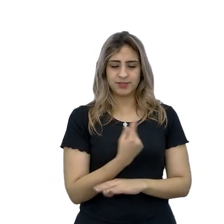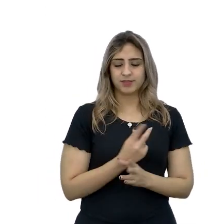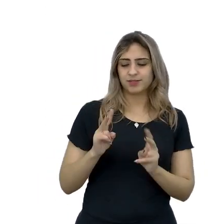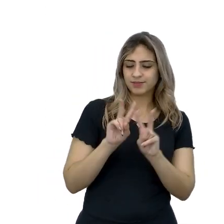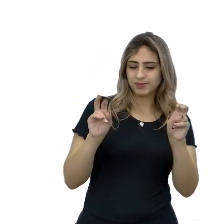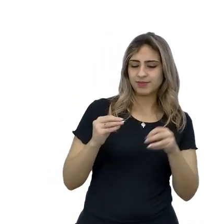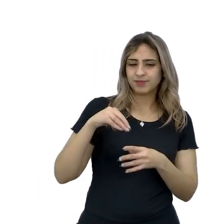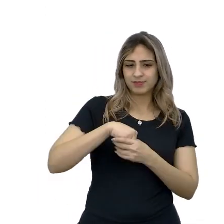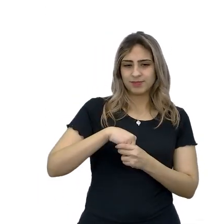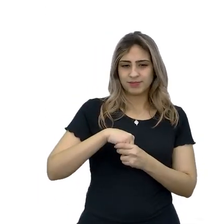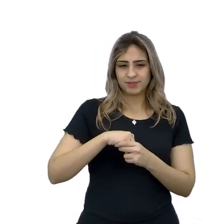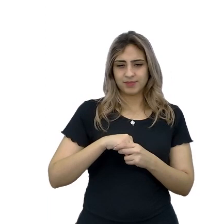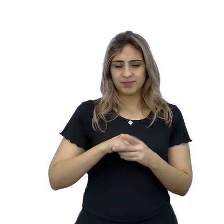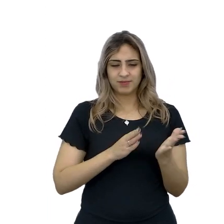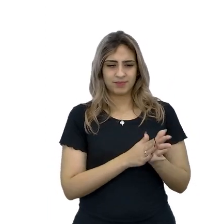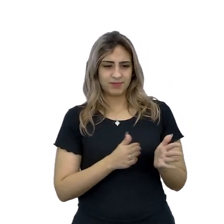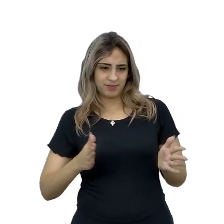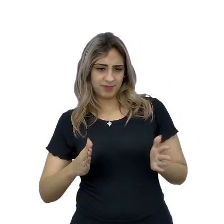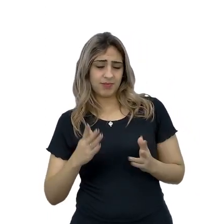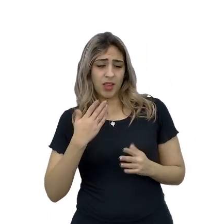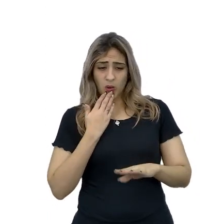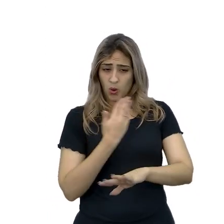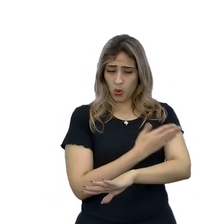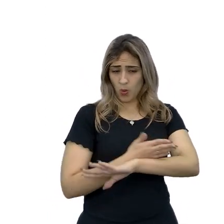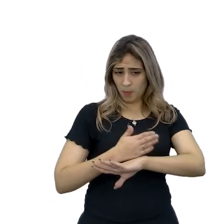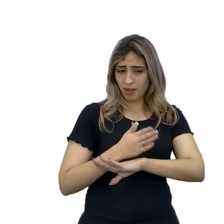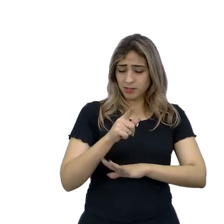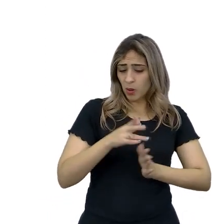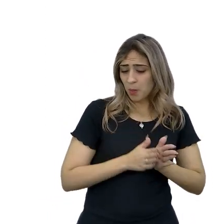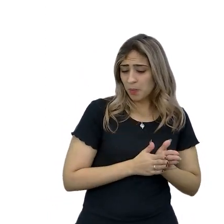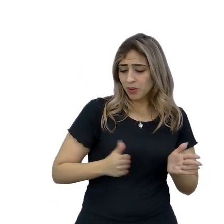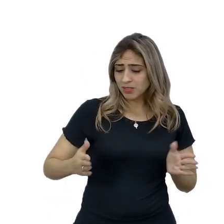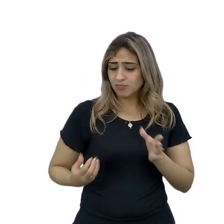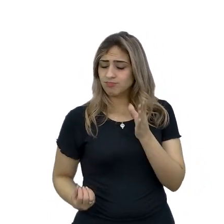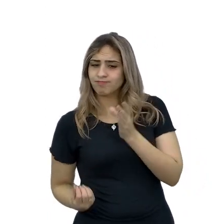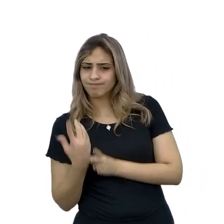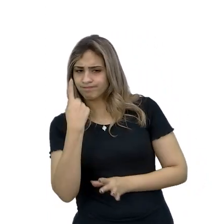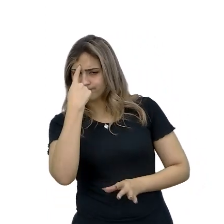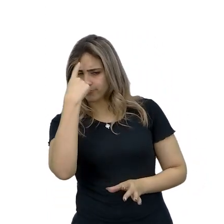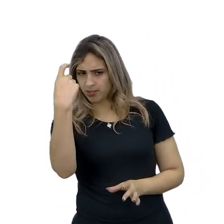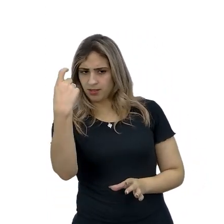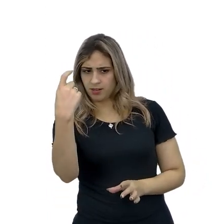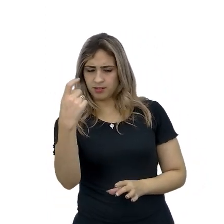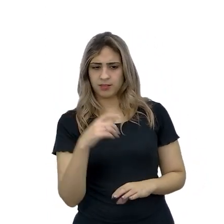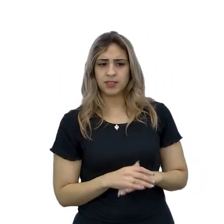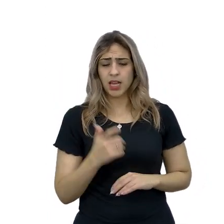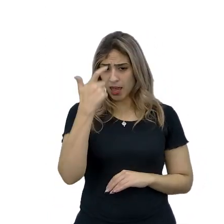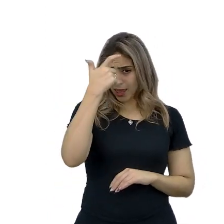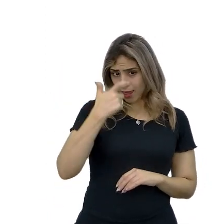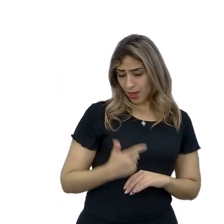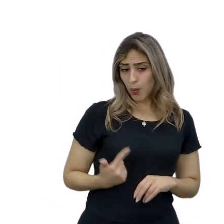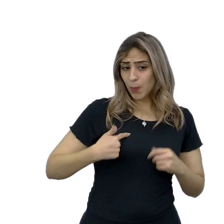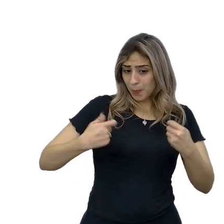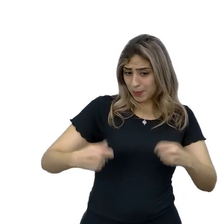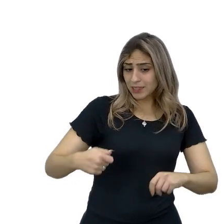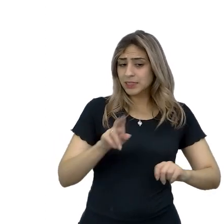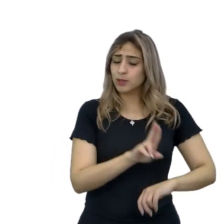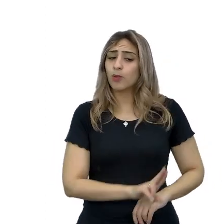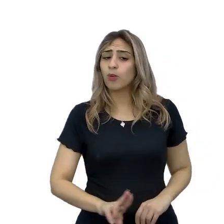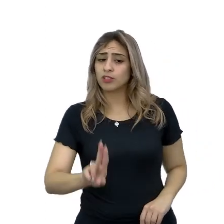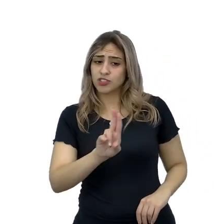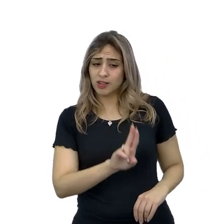técnicos quanto os pedagógicos. Então, eu começo o processo de criação. Então, eu preciso